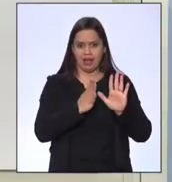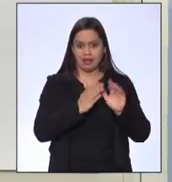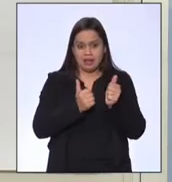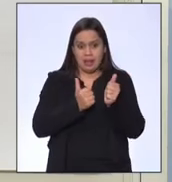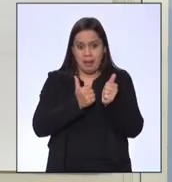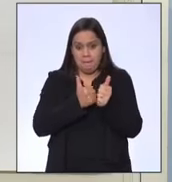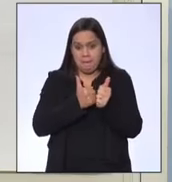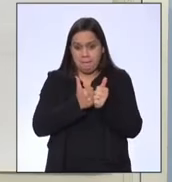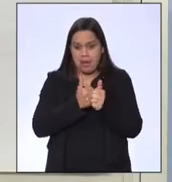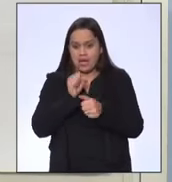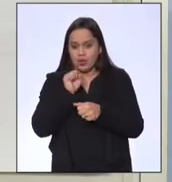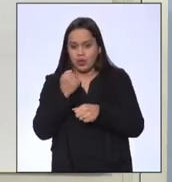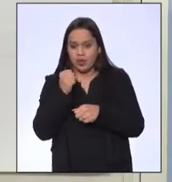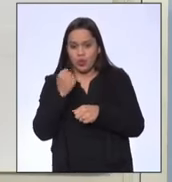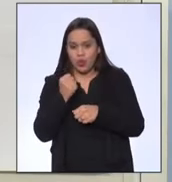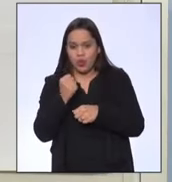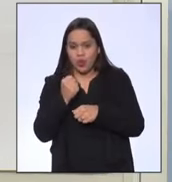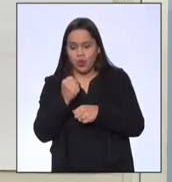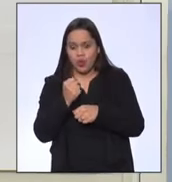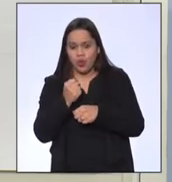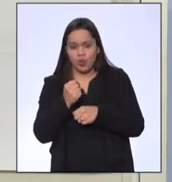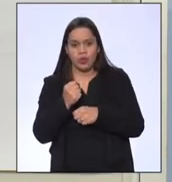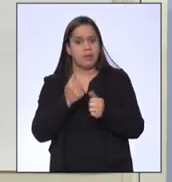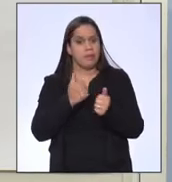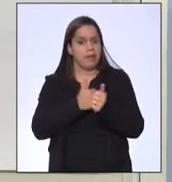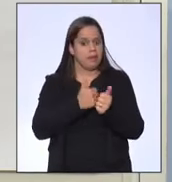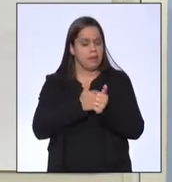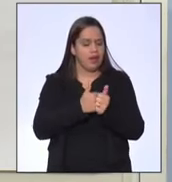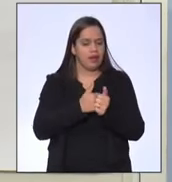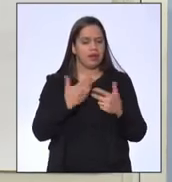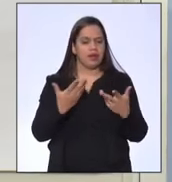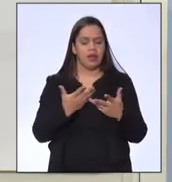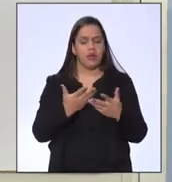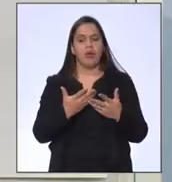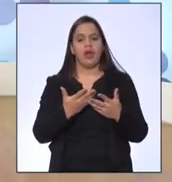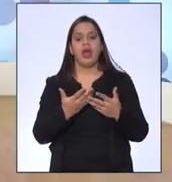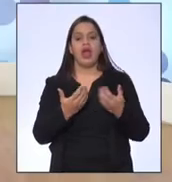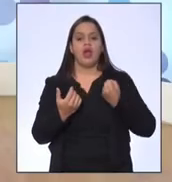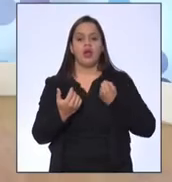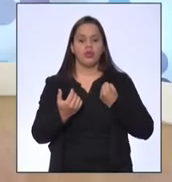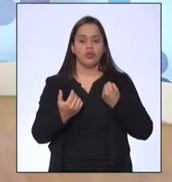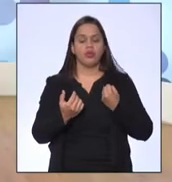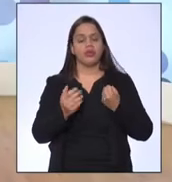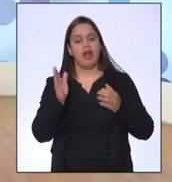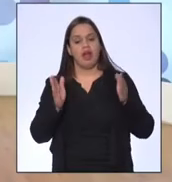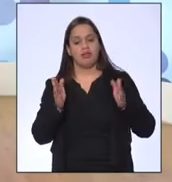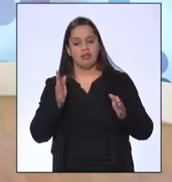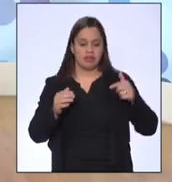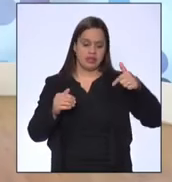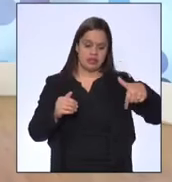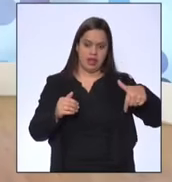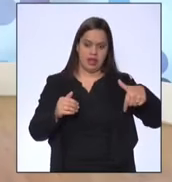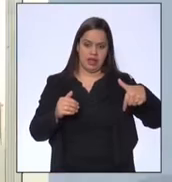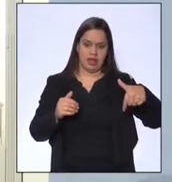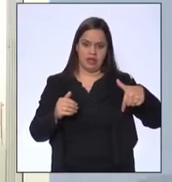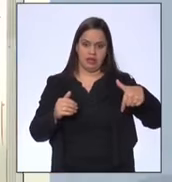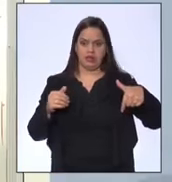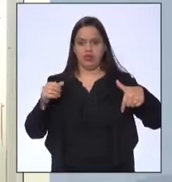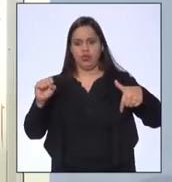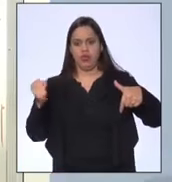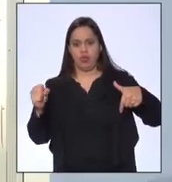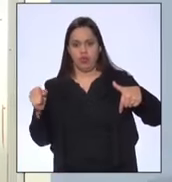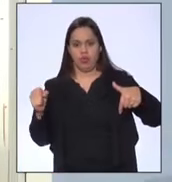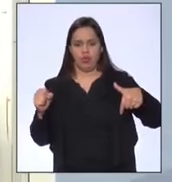próximo do 8, né? Bem próximo do raiz 64. Então é o número que está entre 7 e